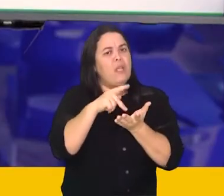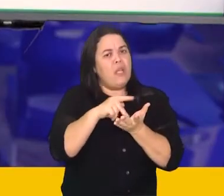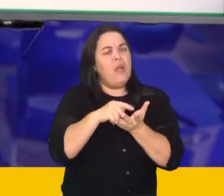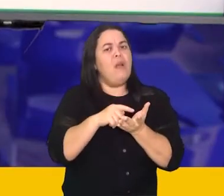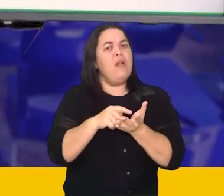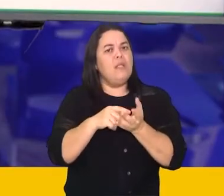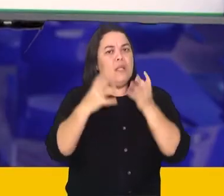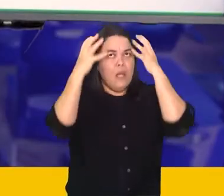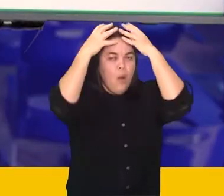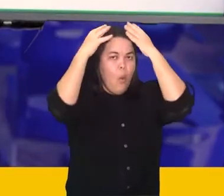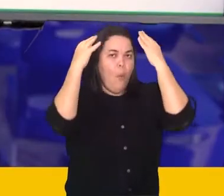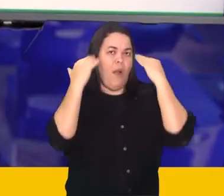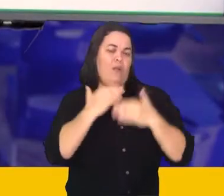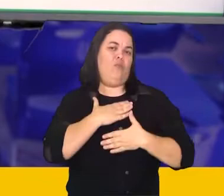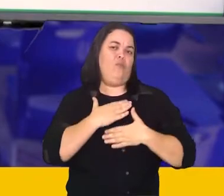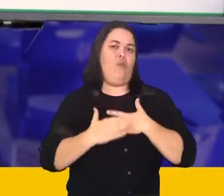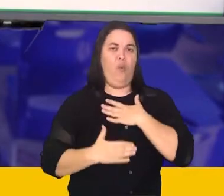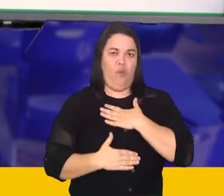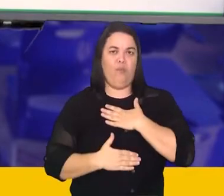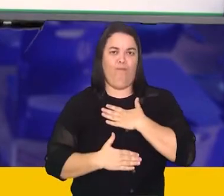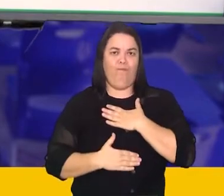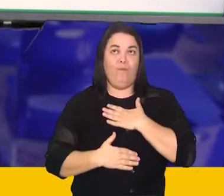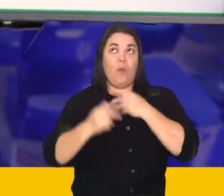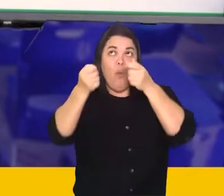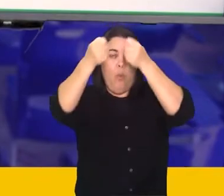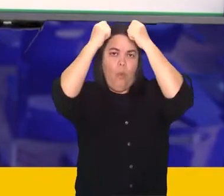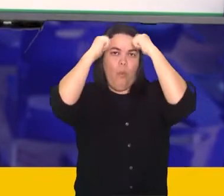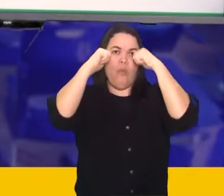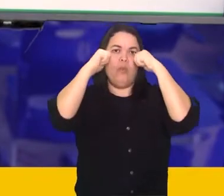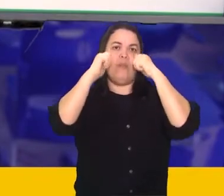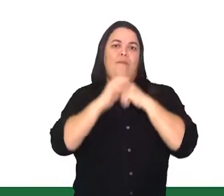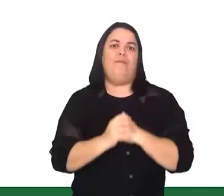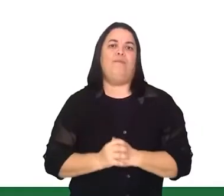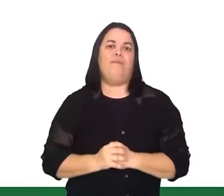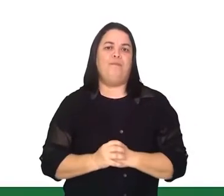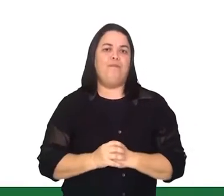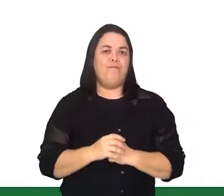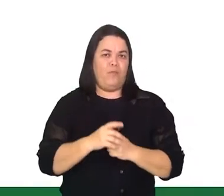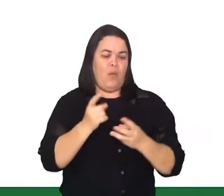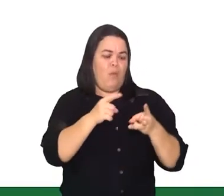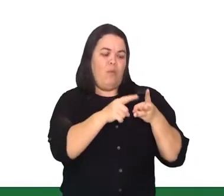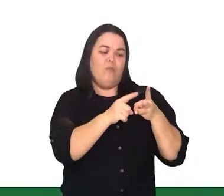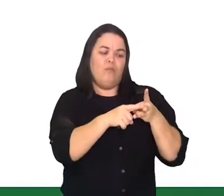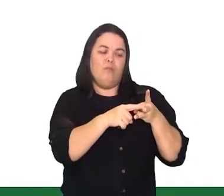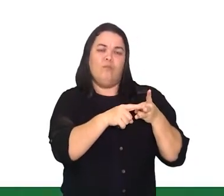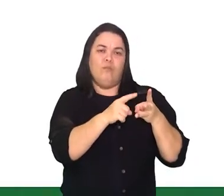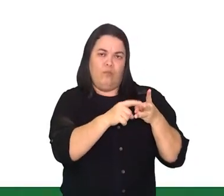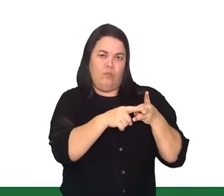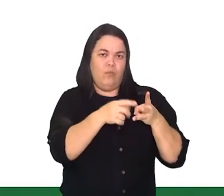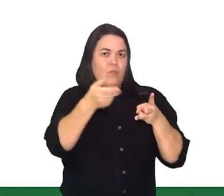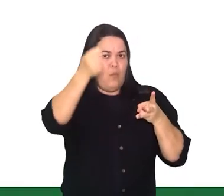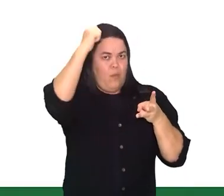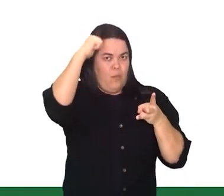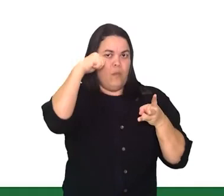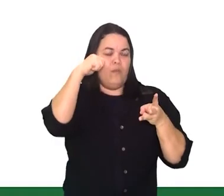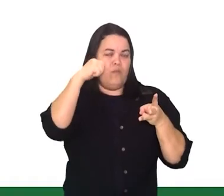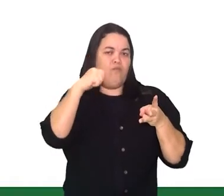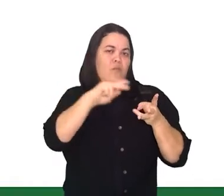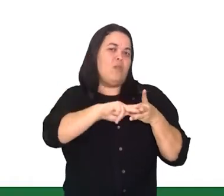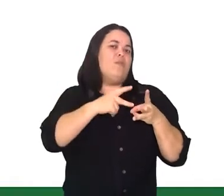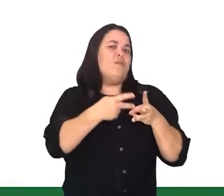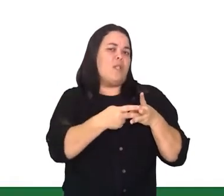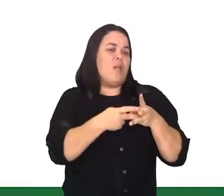A parte do corpo, onde o boné vai ficar. Então, cabeça, na segunda oração, já teve um